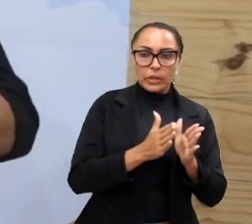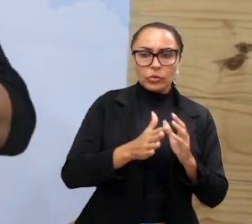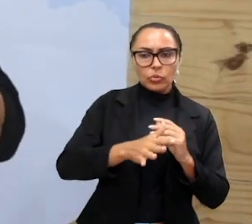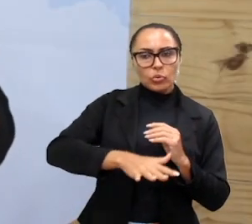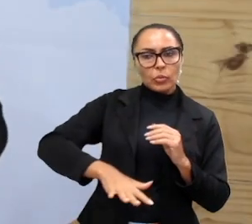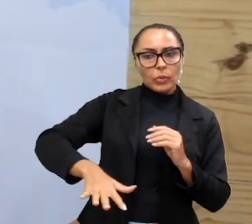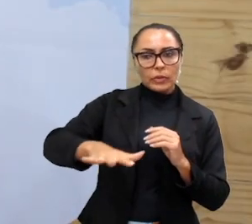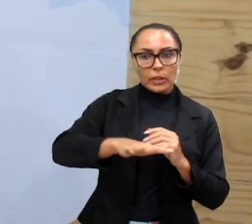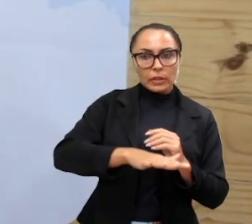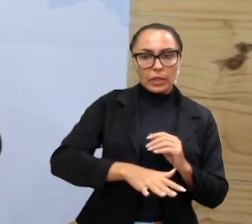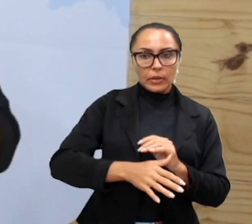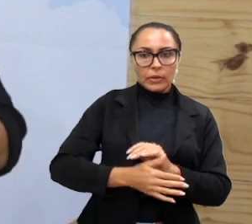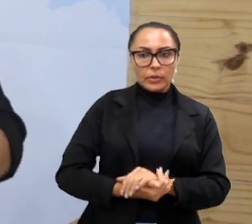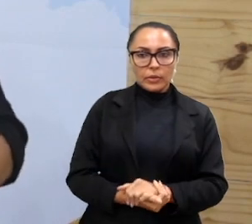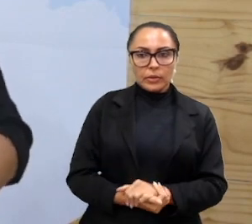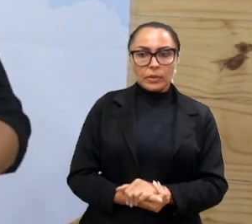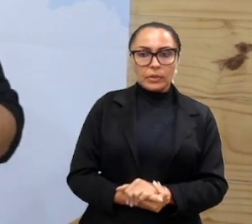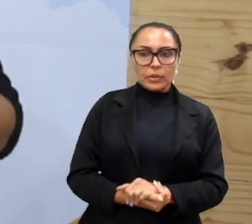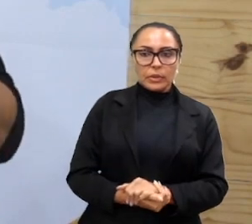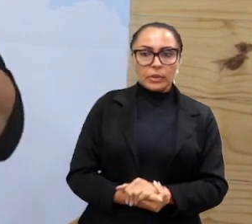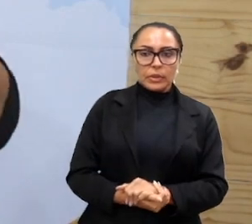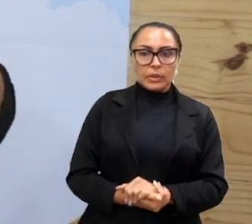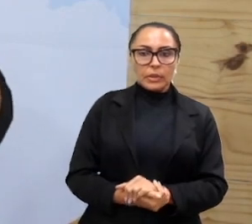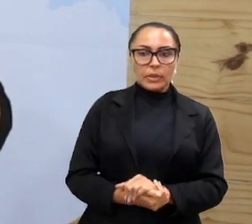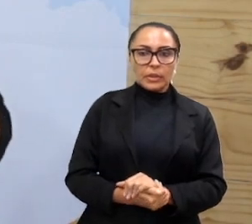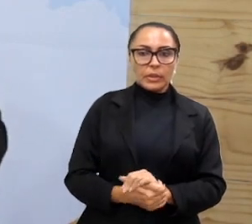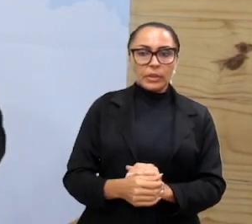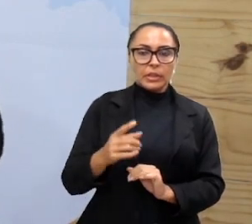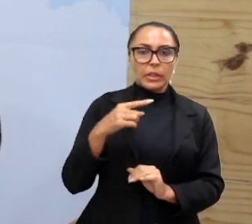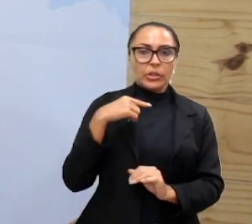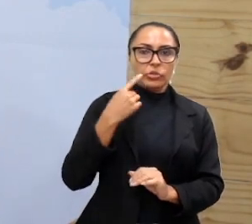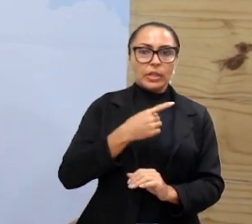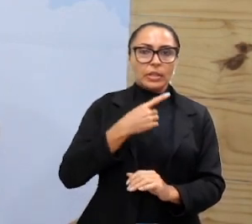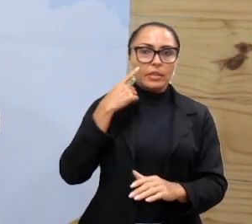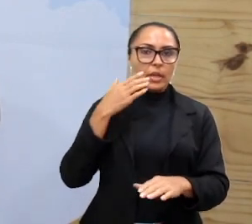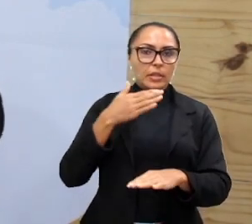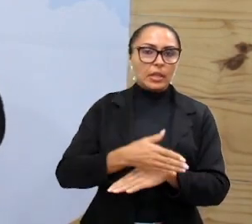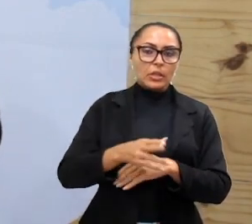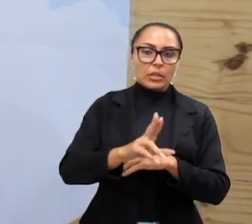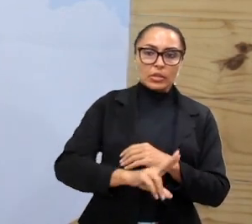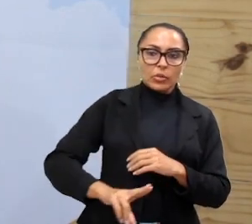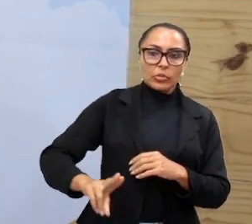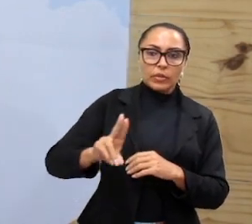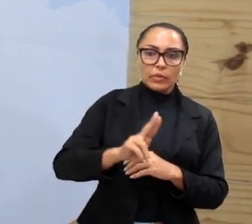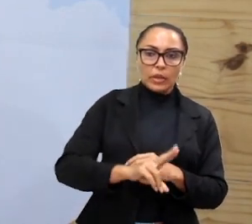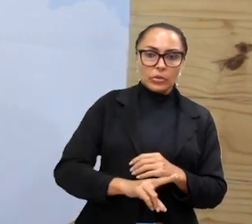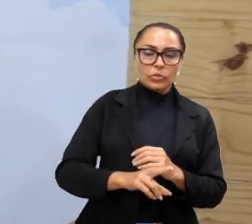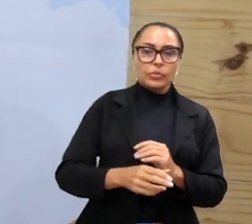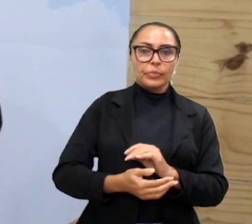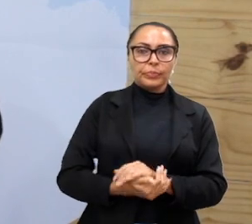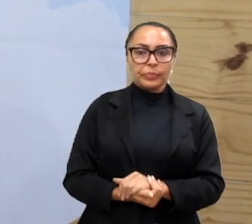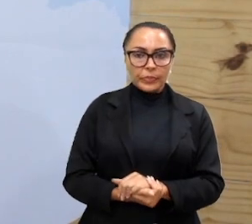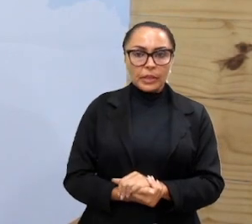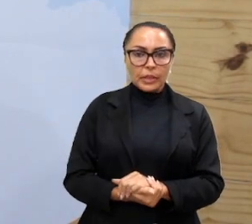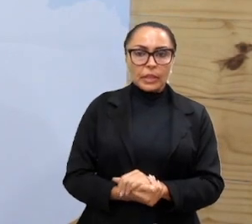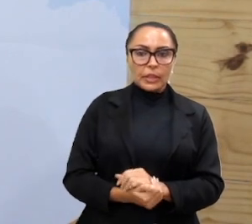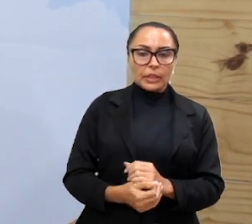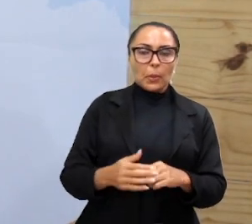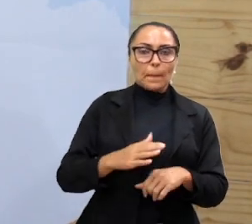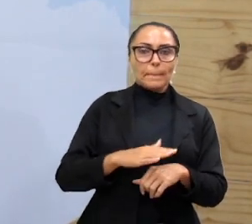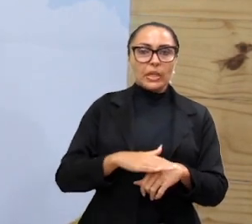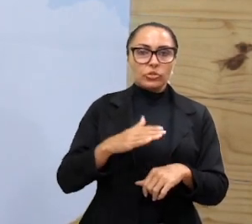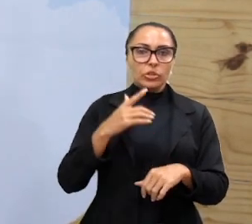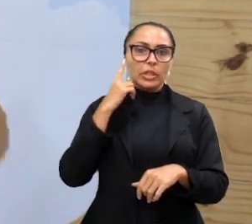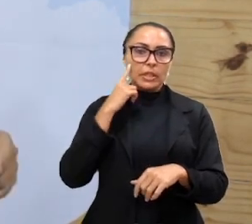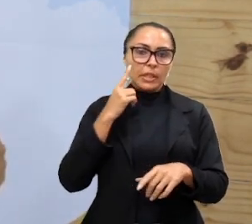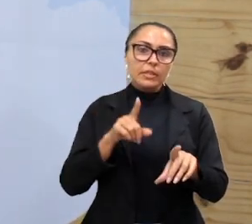sem profundidade, sem que a gente se adentre nesse universo e compreenda algo de forma mais crítica,